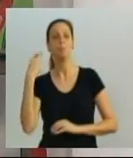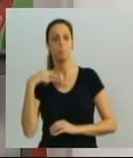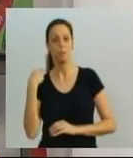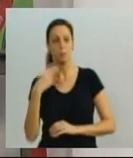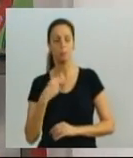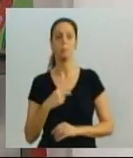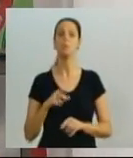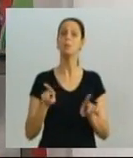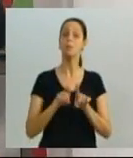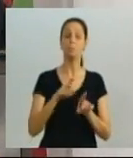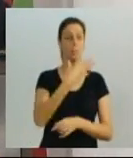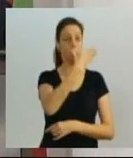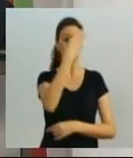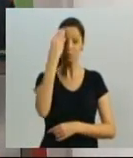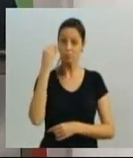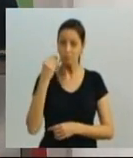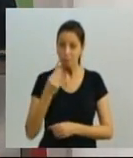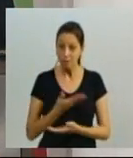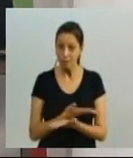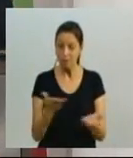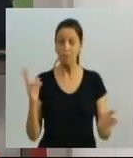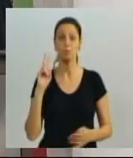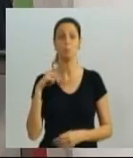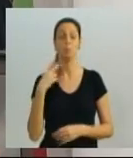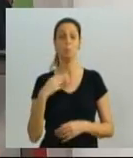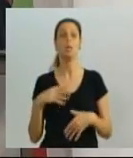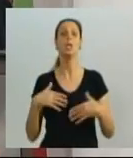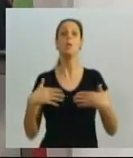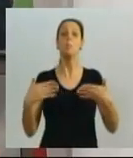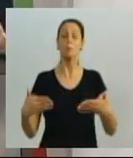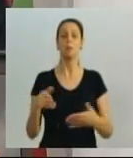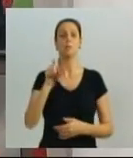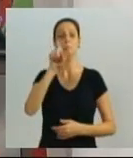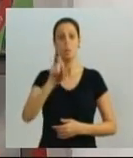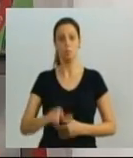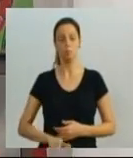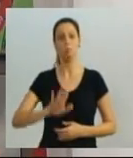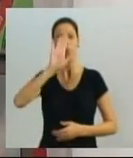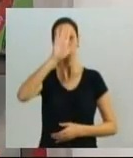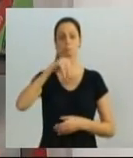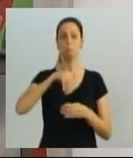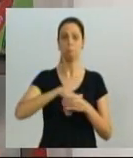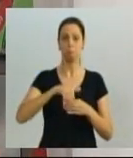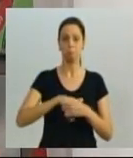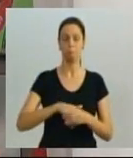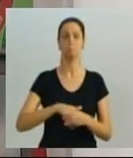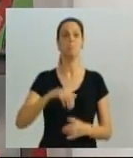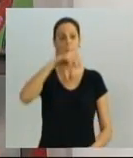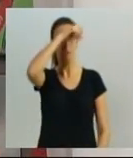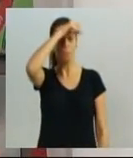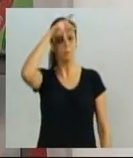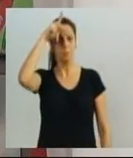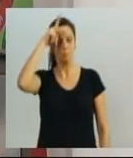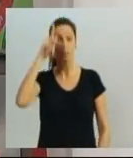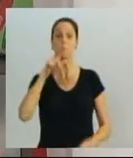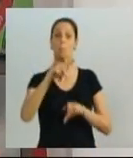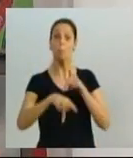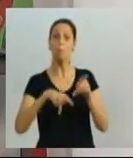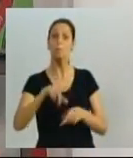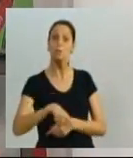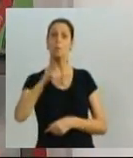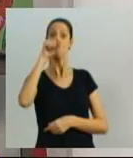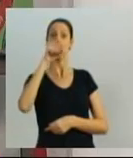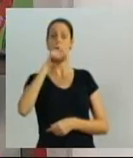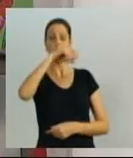Não esquecendo, senhores vereadores, que quando alguém se candidata a prefeito, e quando o povo escolhe um prefeito, é